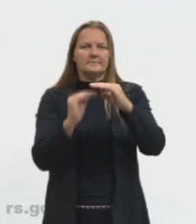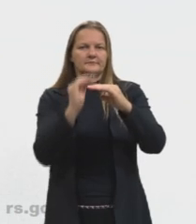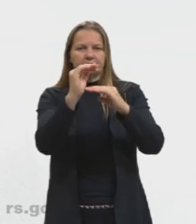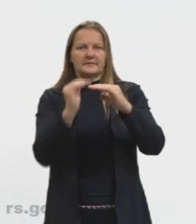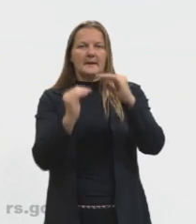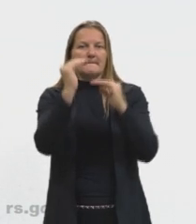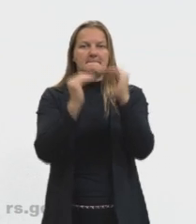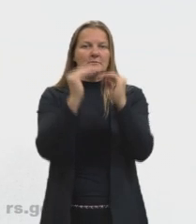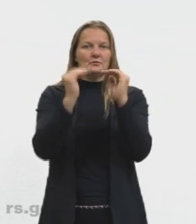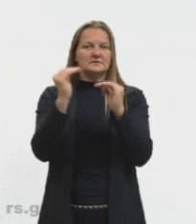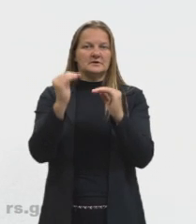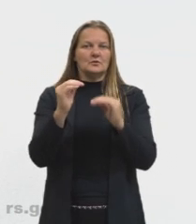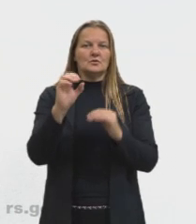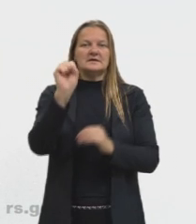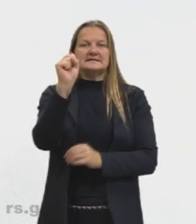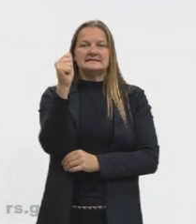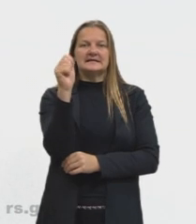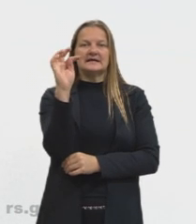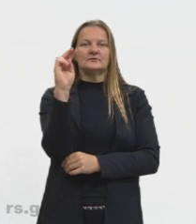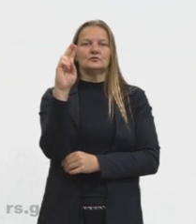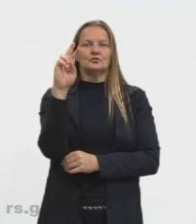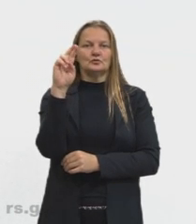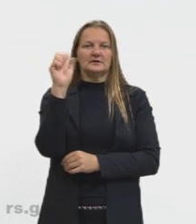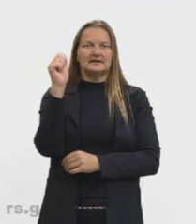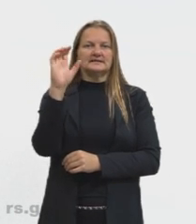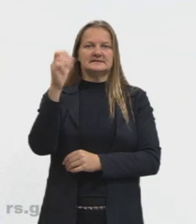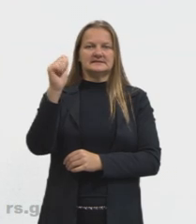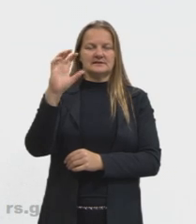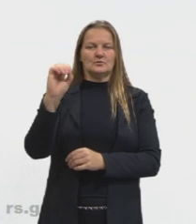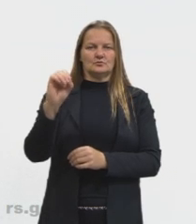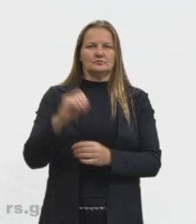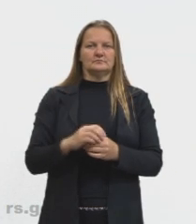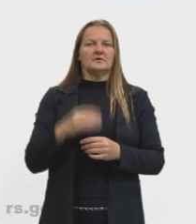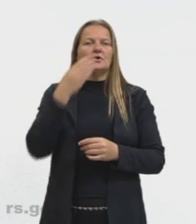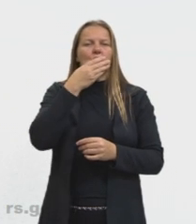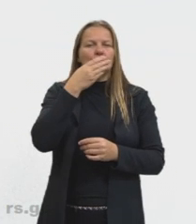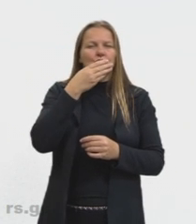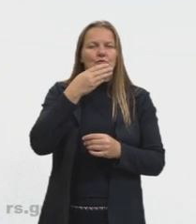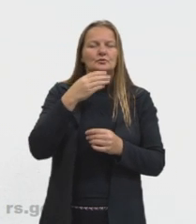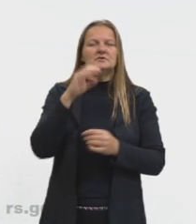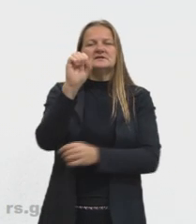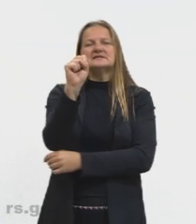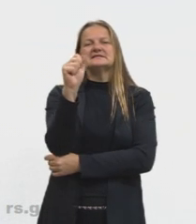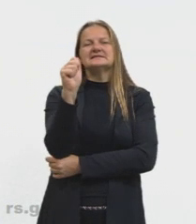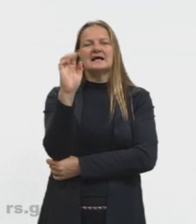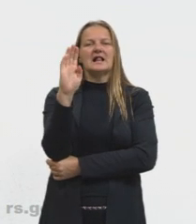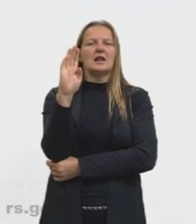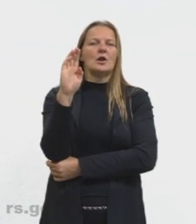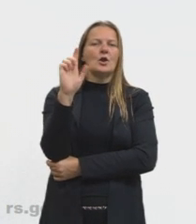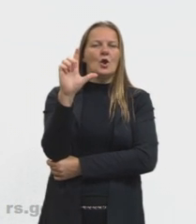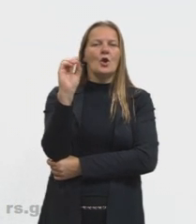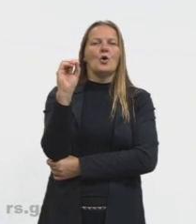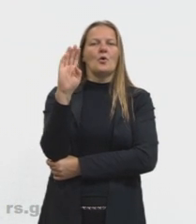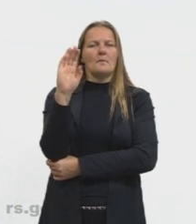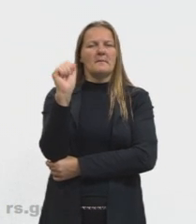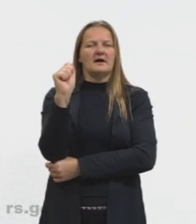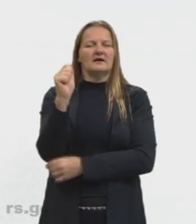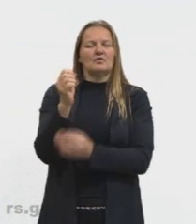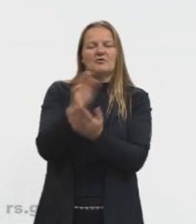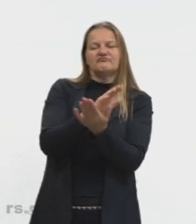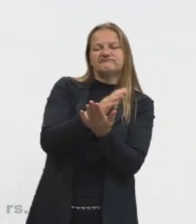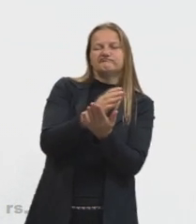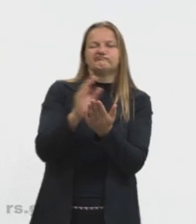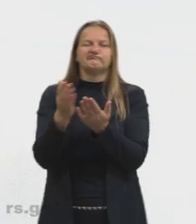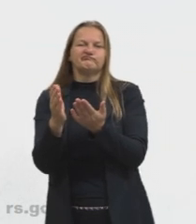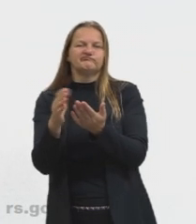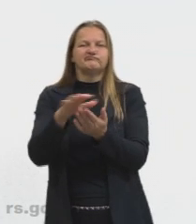super saturado aí essa obra fica entre a doce e salgada né ela não é tão salgada mas ela também não